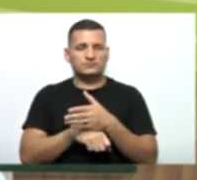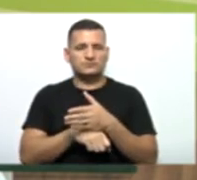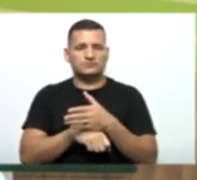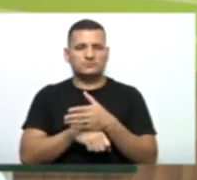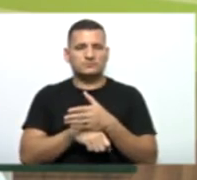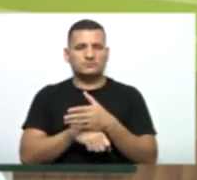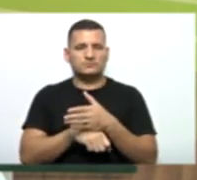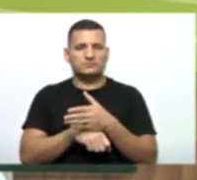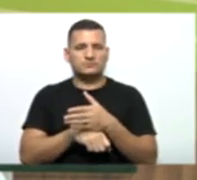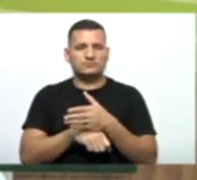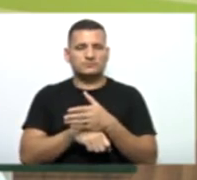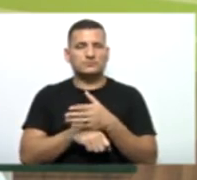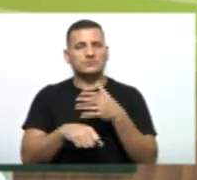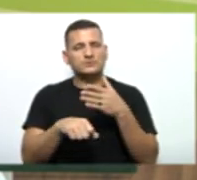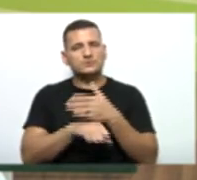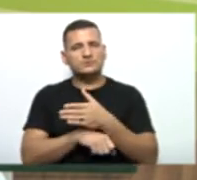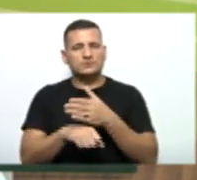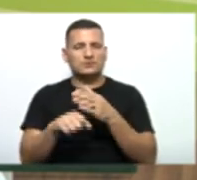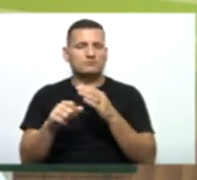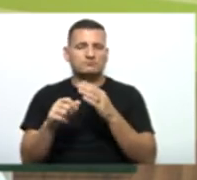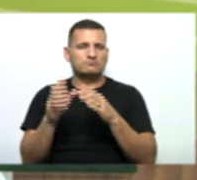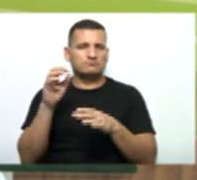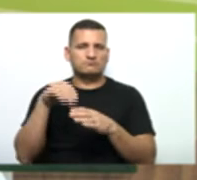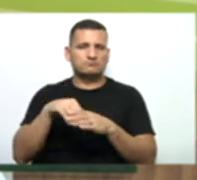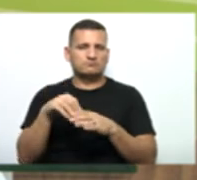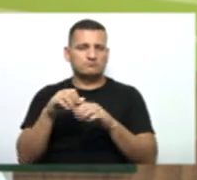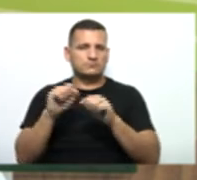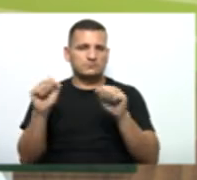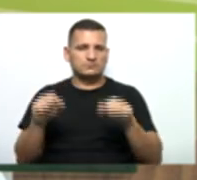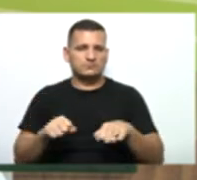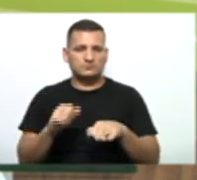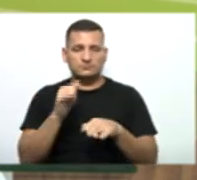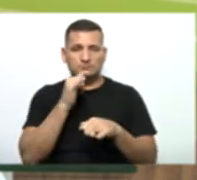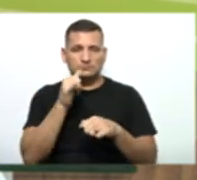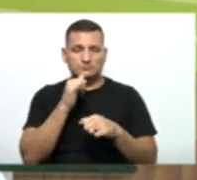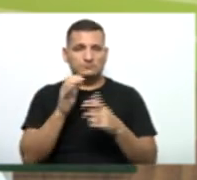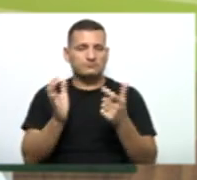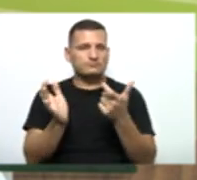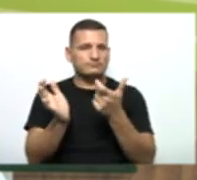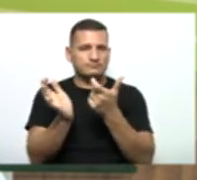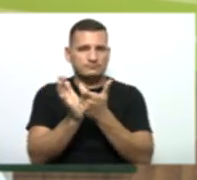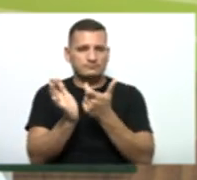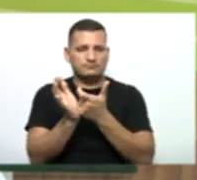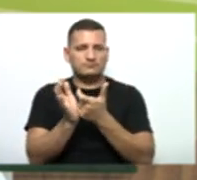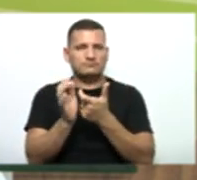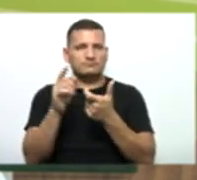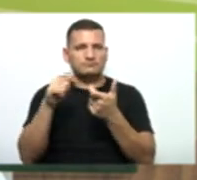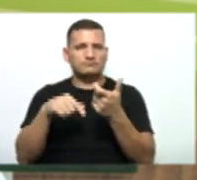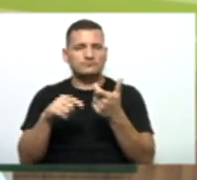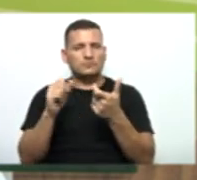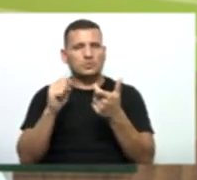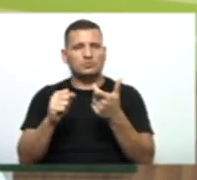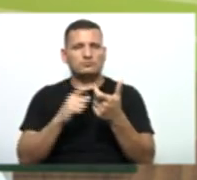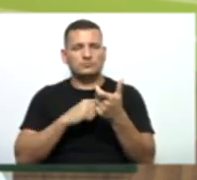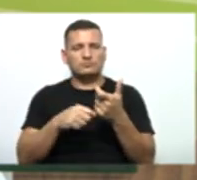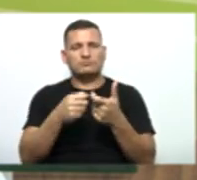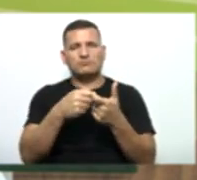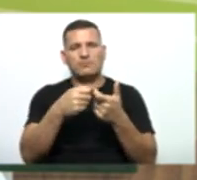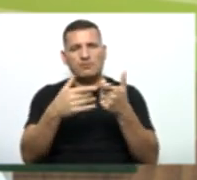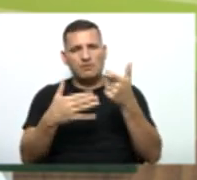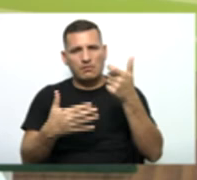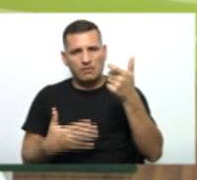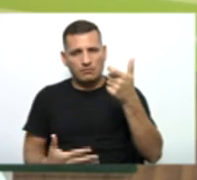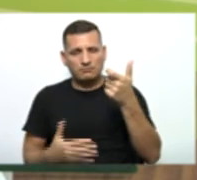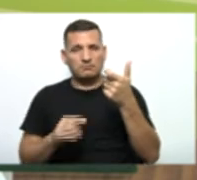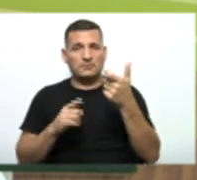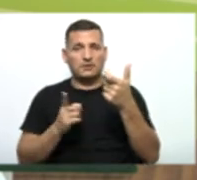uma determinada parte do sistema. Por exemplo, uma classe pode ter muitos atributos, mas como